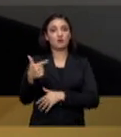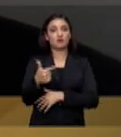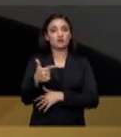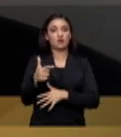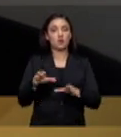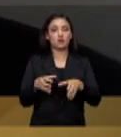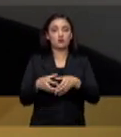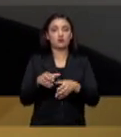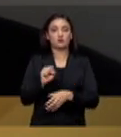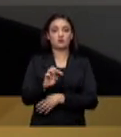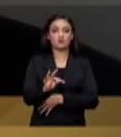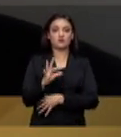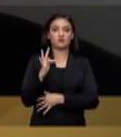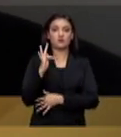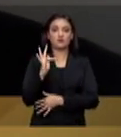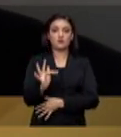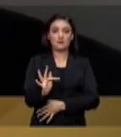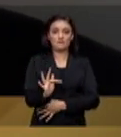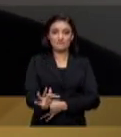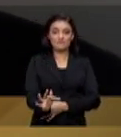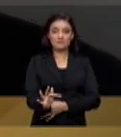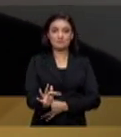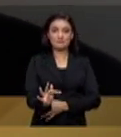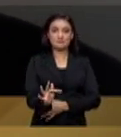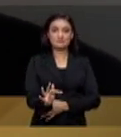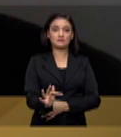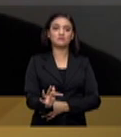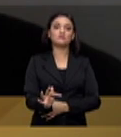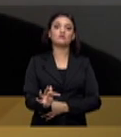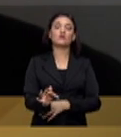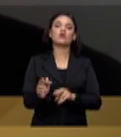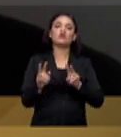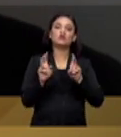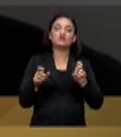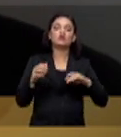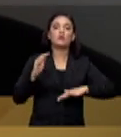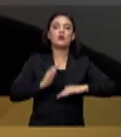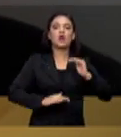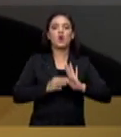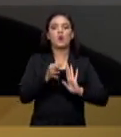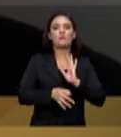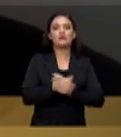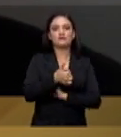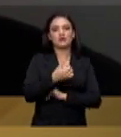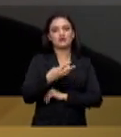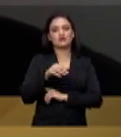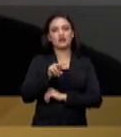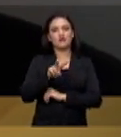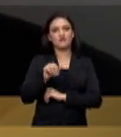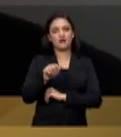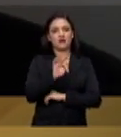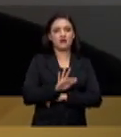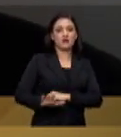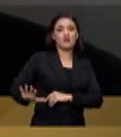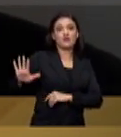turma do Supremo Tribunal Federal a respeito da competência da 13ª Vara Federal de